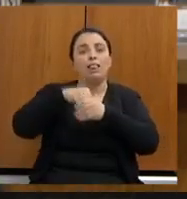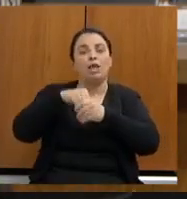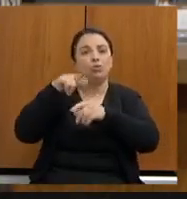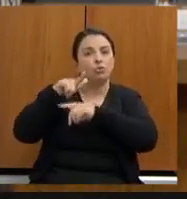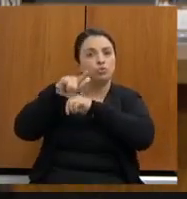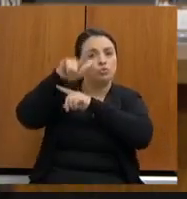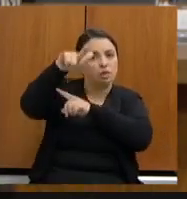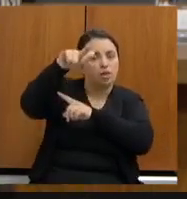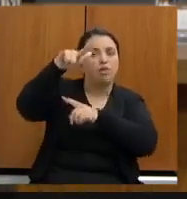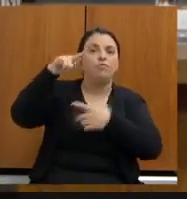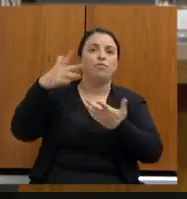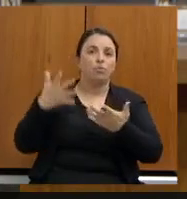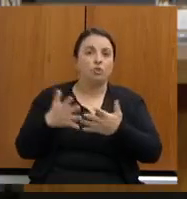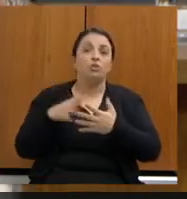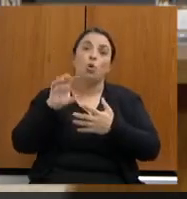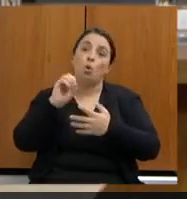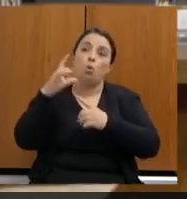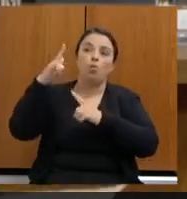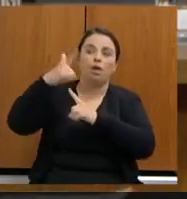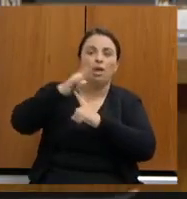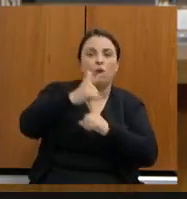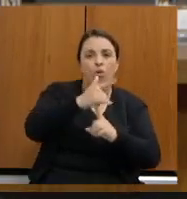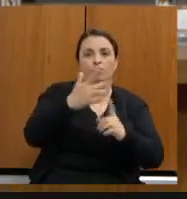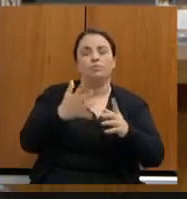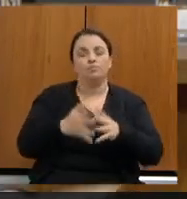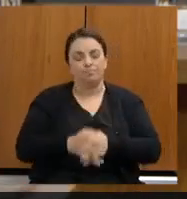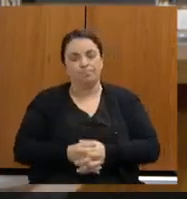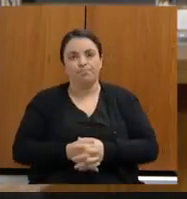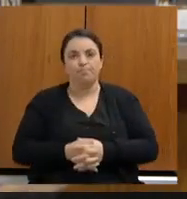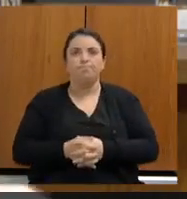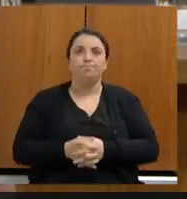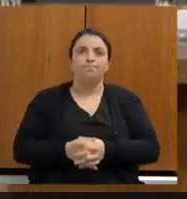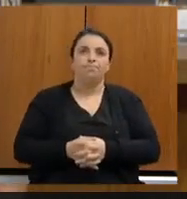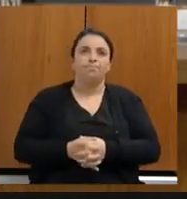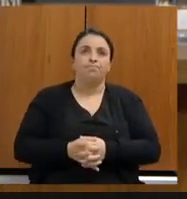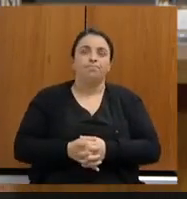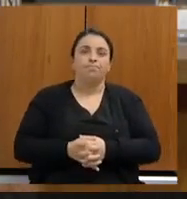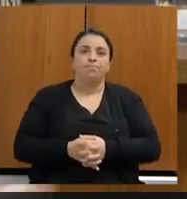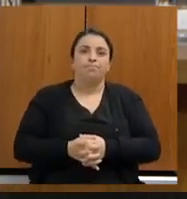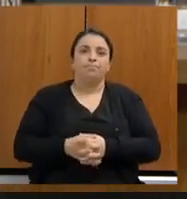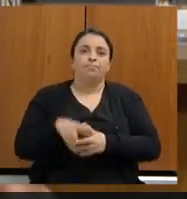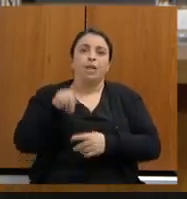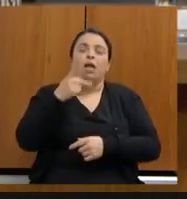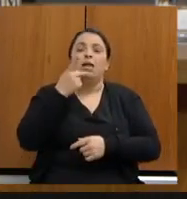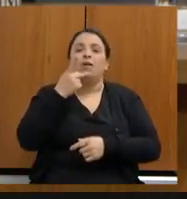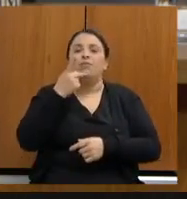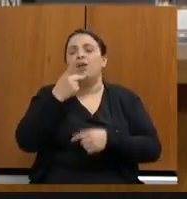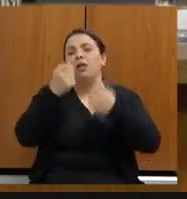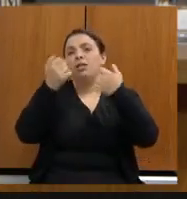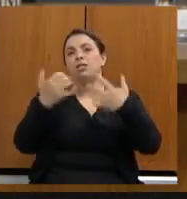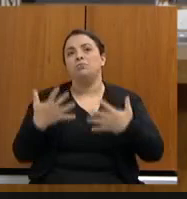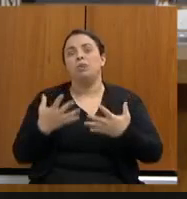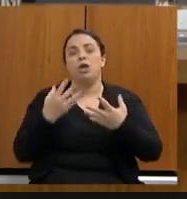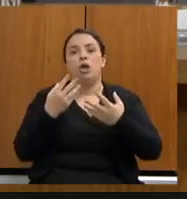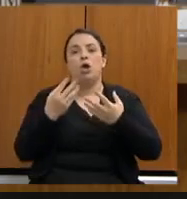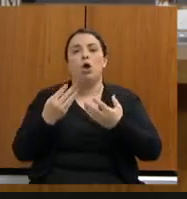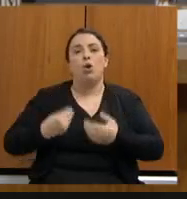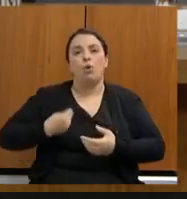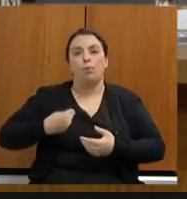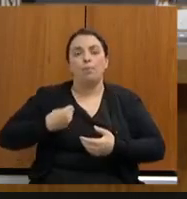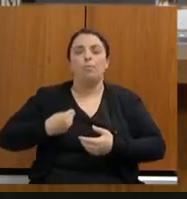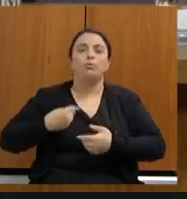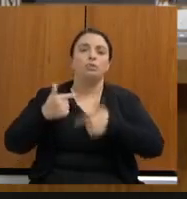pode passar em alguns destaques aqui no que se refere ao retorno da operação Brumadinho